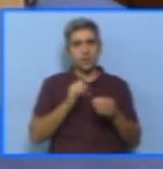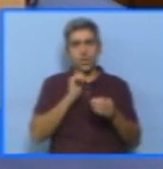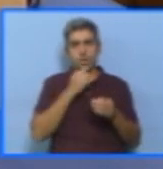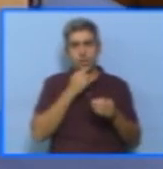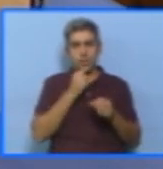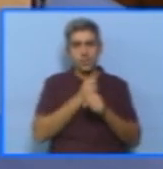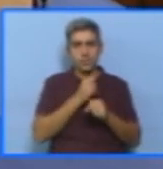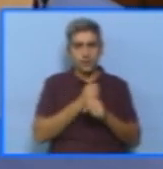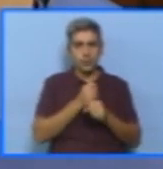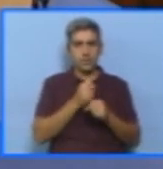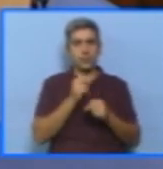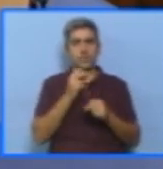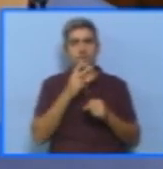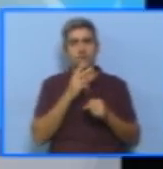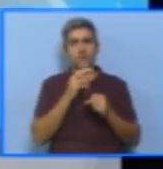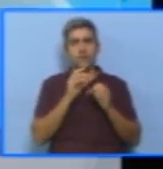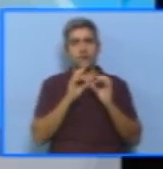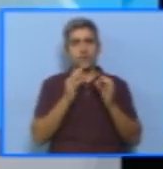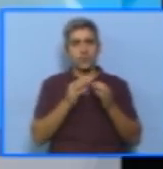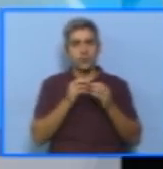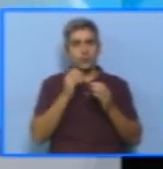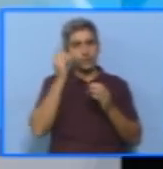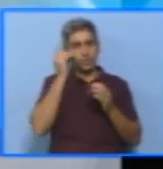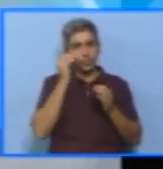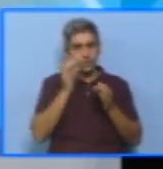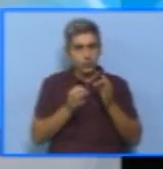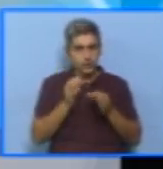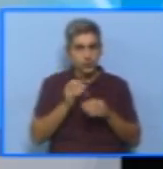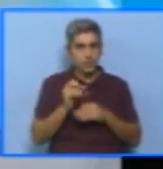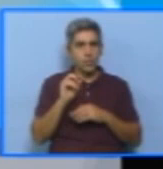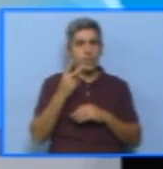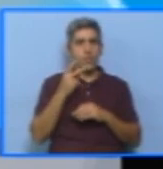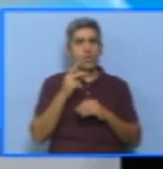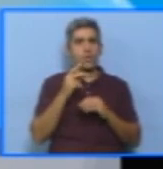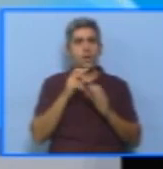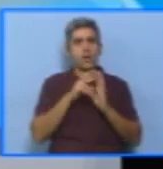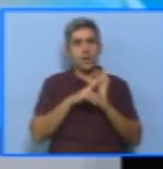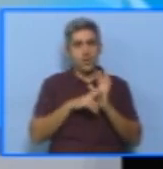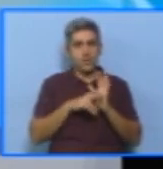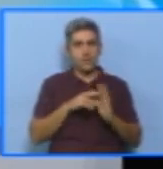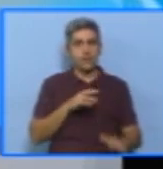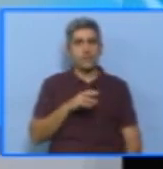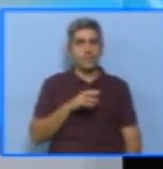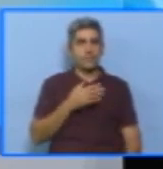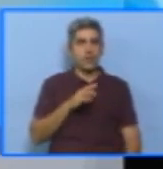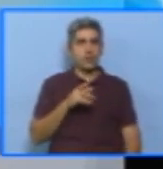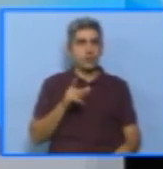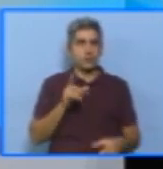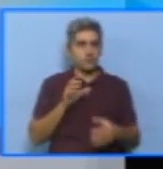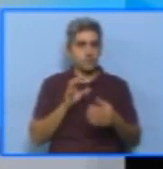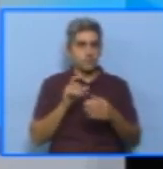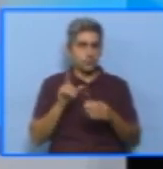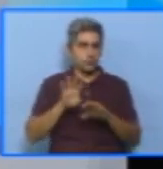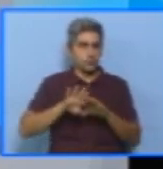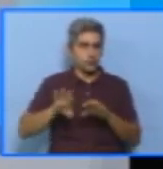códigos laborais, ou de fóruns jurídicos, ou de normativos. E nada disto serve para ler este